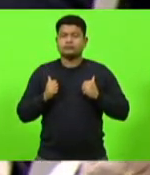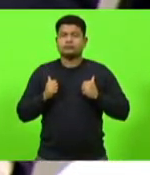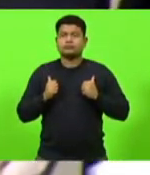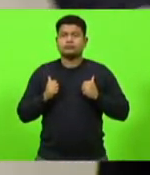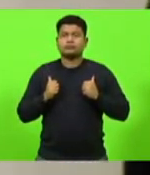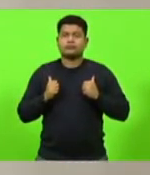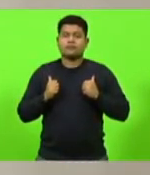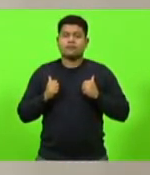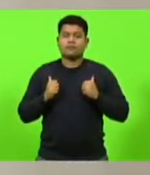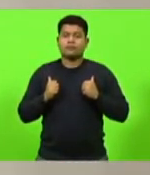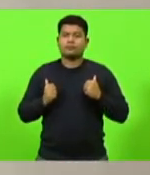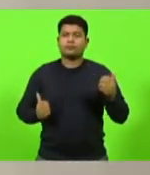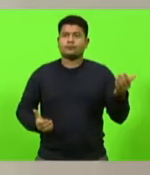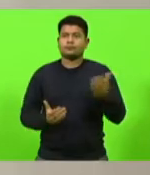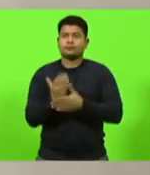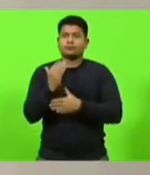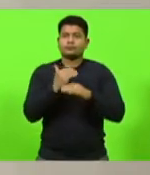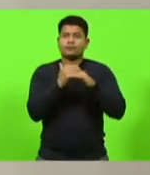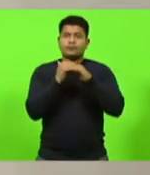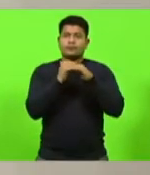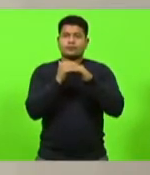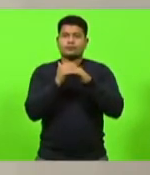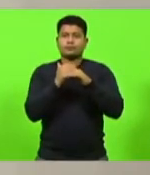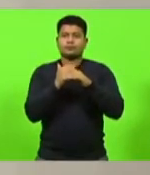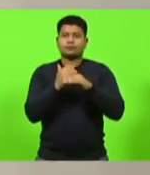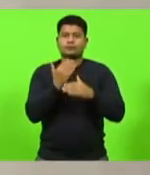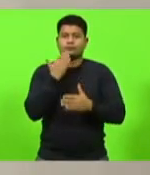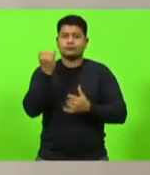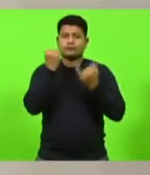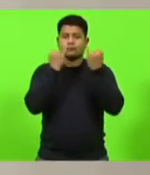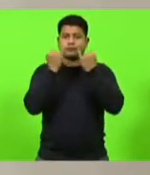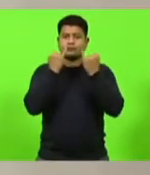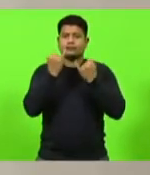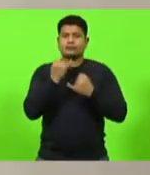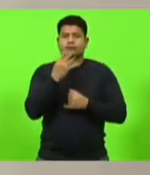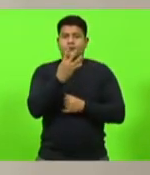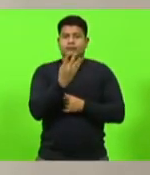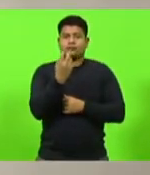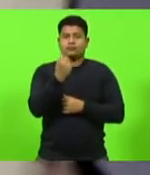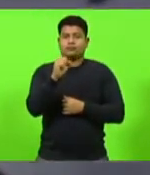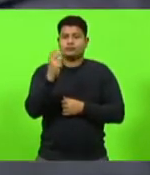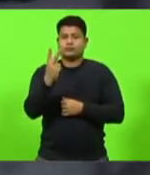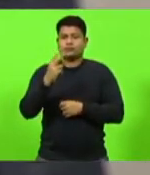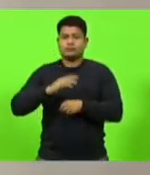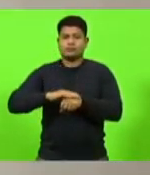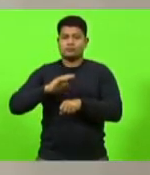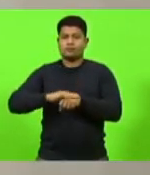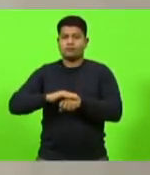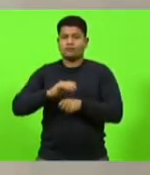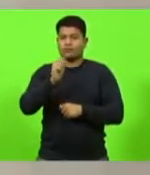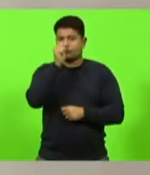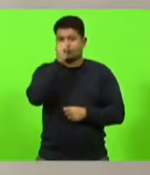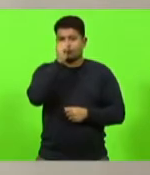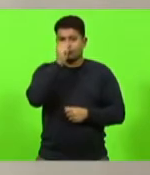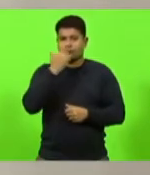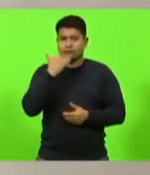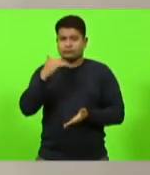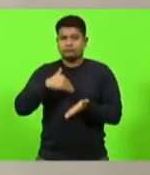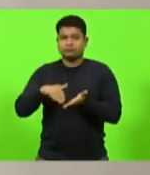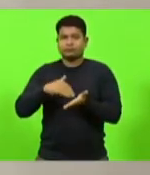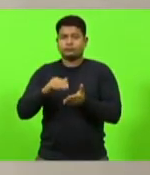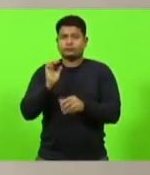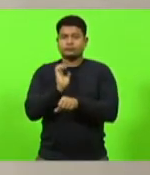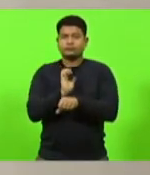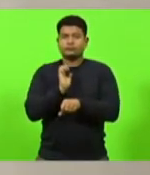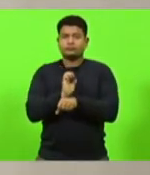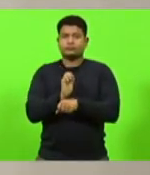se encontram. Aprovado por unanimidade. Pedido de informação 482, autor, deputado João Amin, solicitando ao secretário de Estado